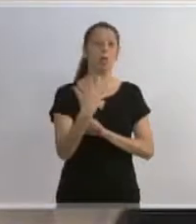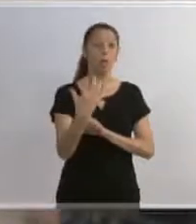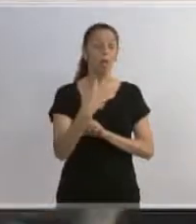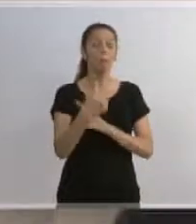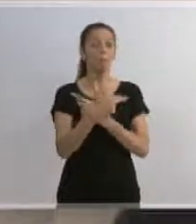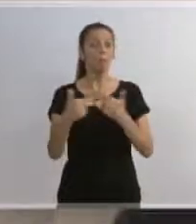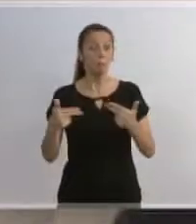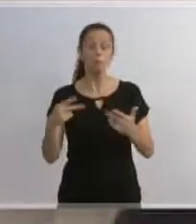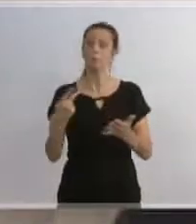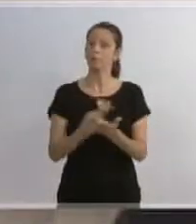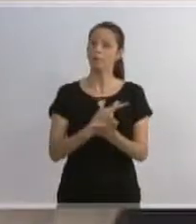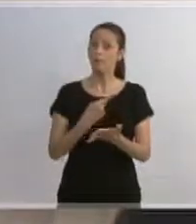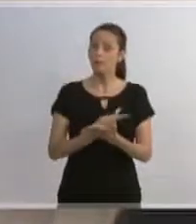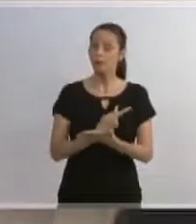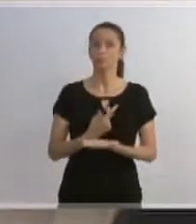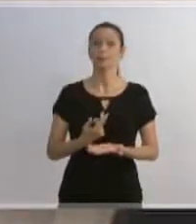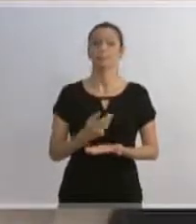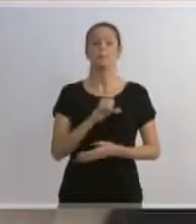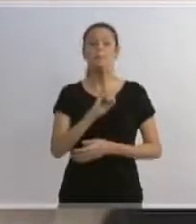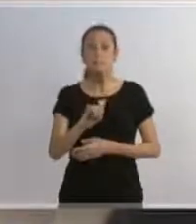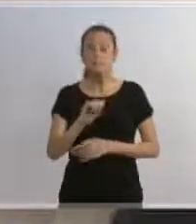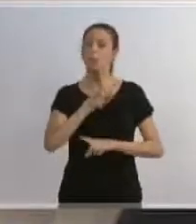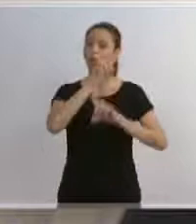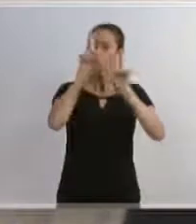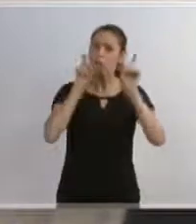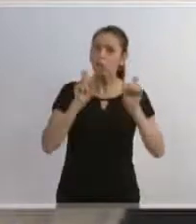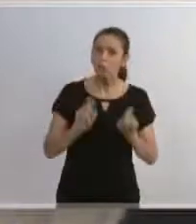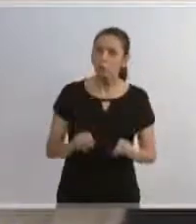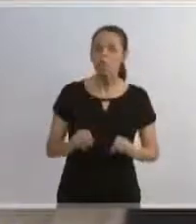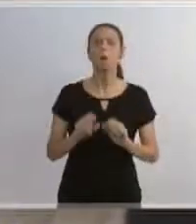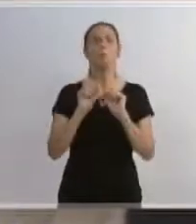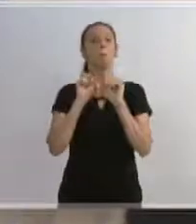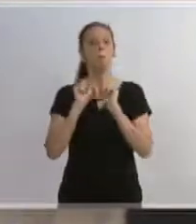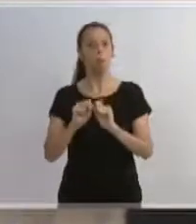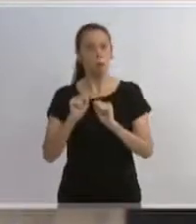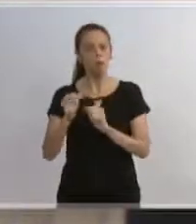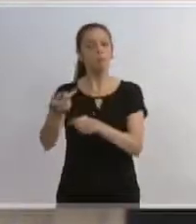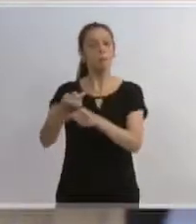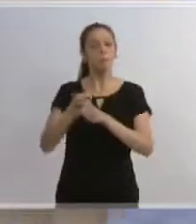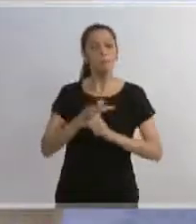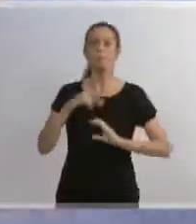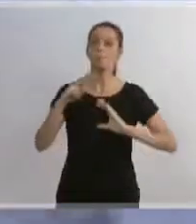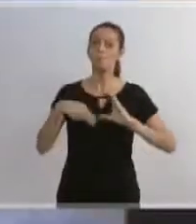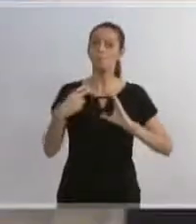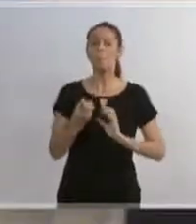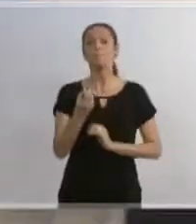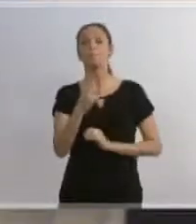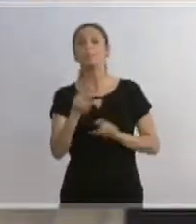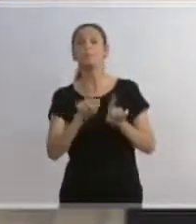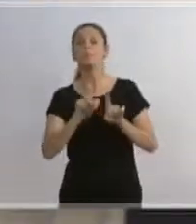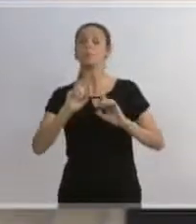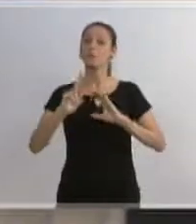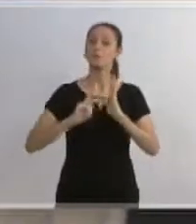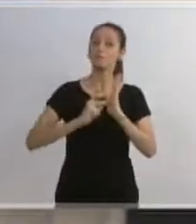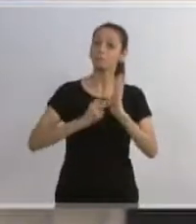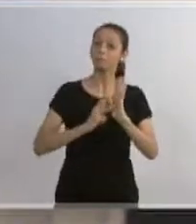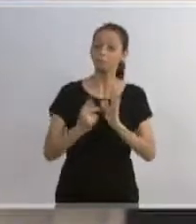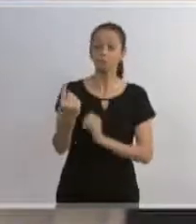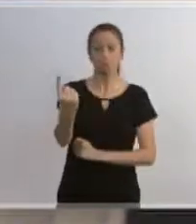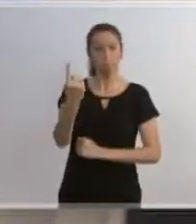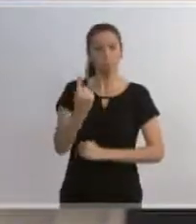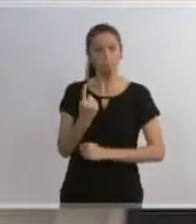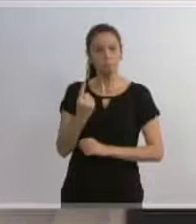têm dúvida, presidente, abra a casa, deixe o projeto exposto para que o sindicato ou aqueles que tenham dúvida venham aqui